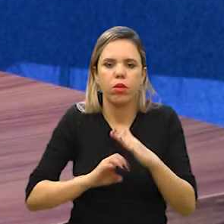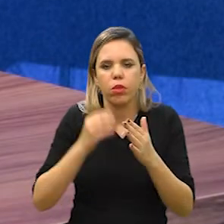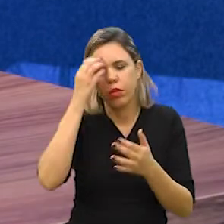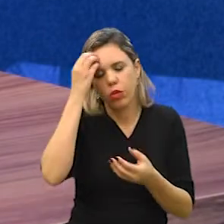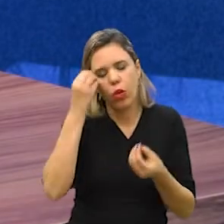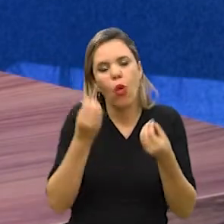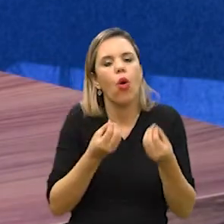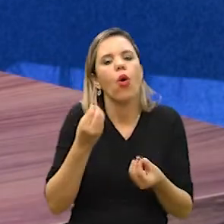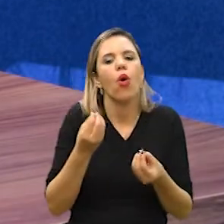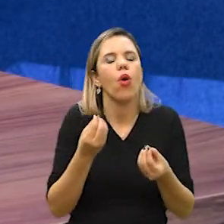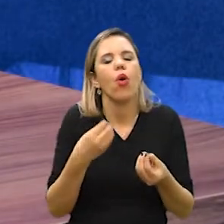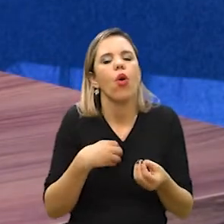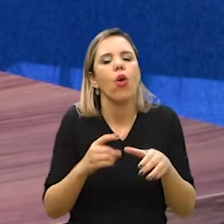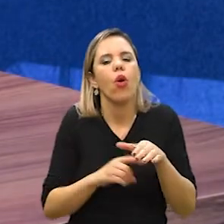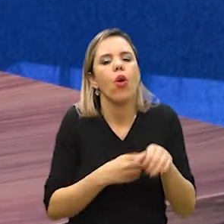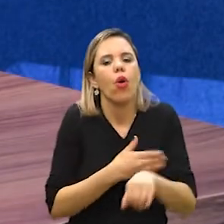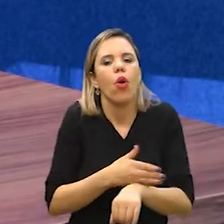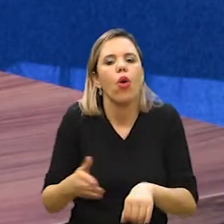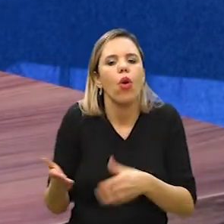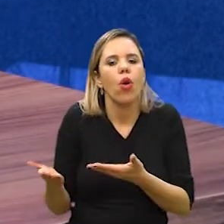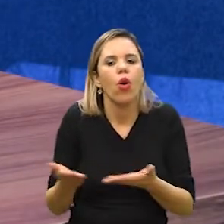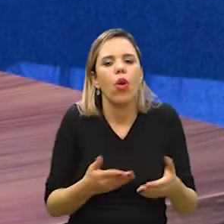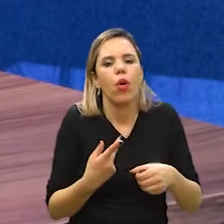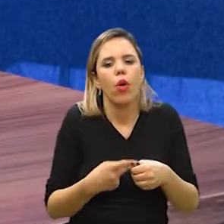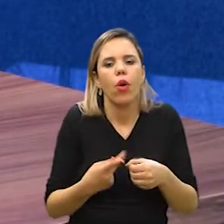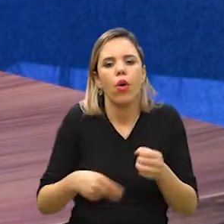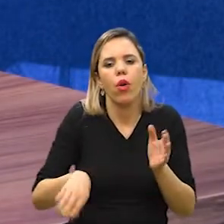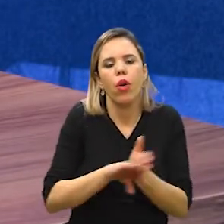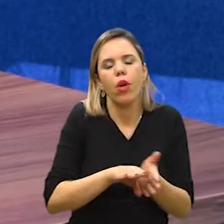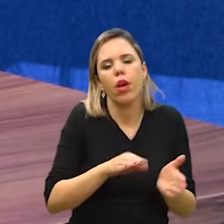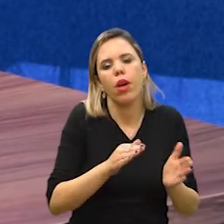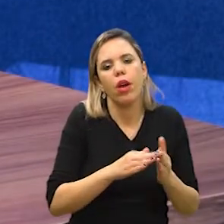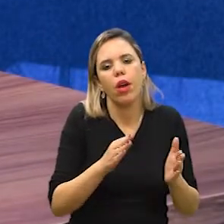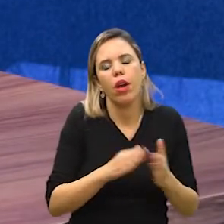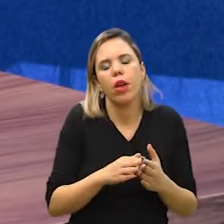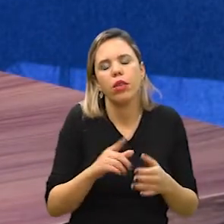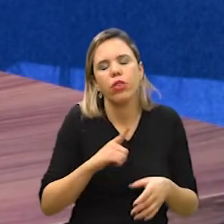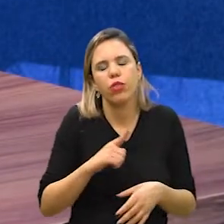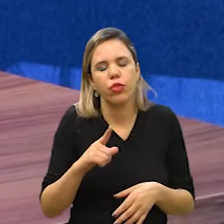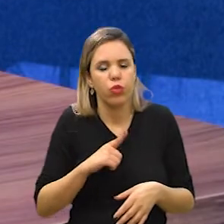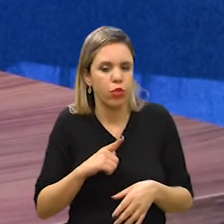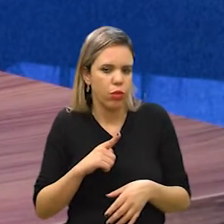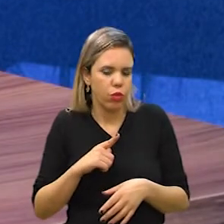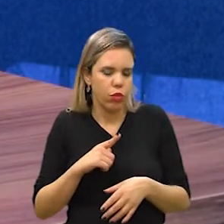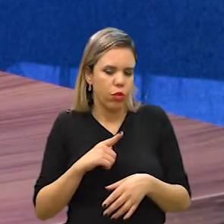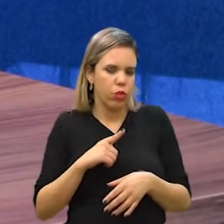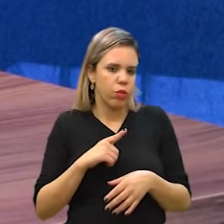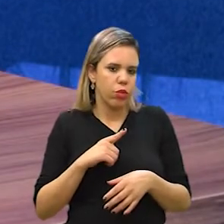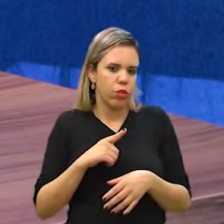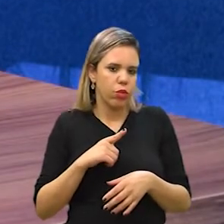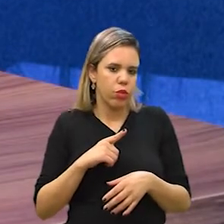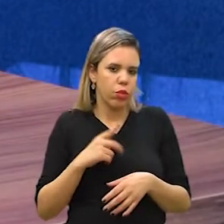físico aberto? Como ficou aquele cliente que se acostumou em receber o produto em casa? Vocês